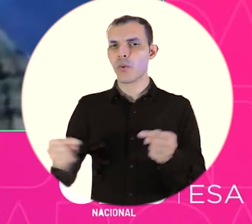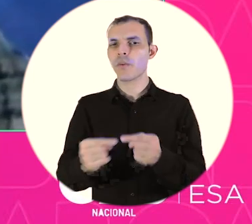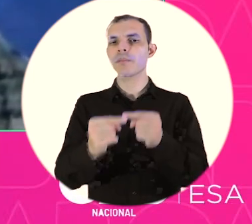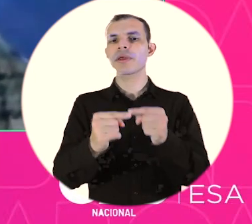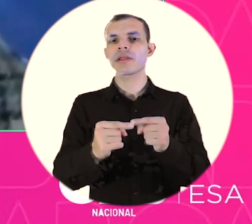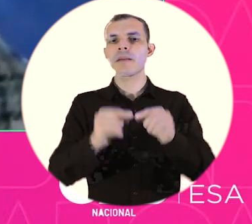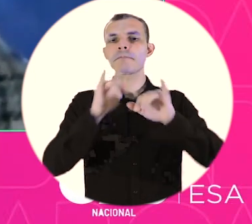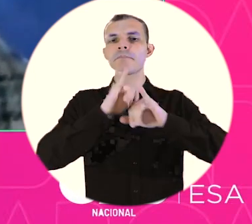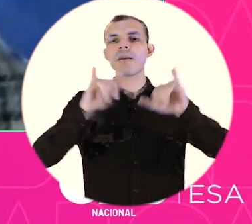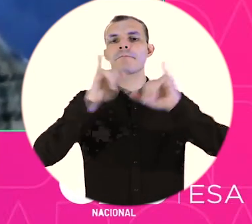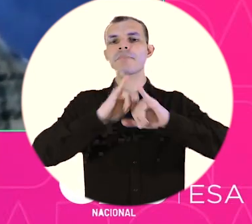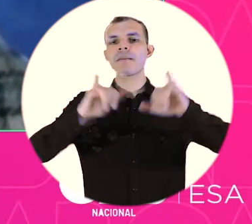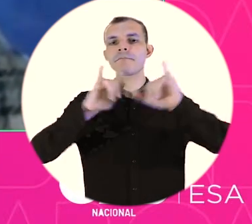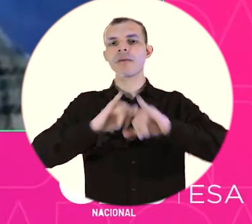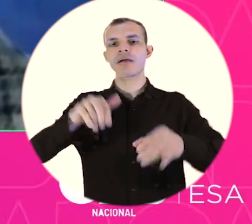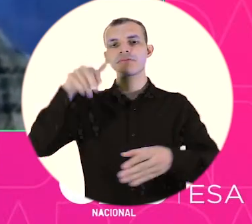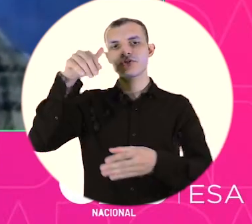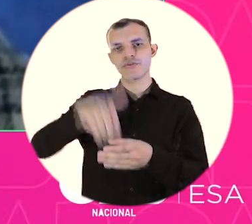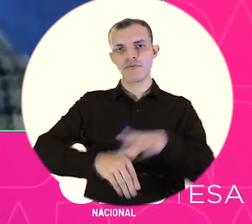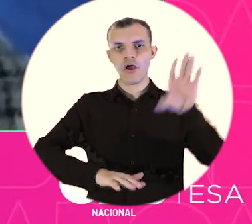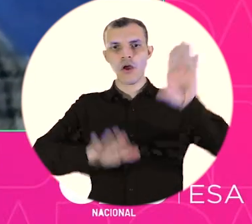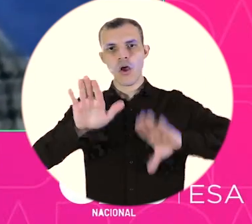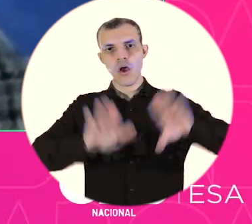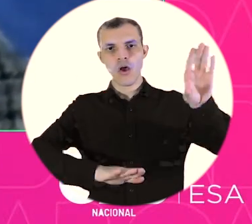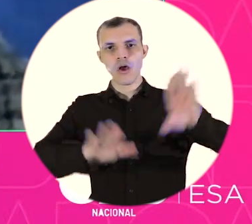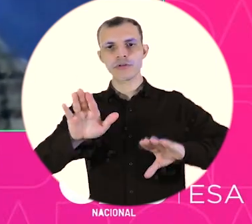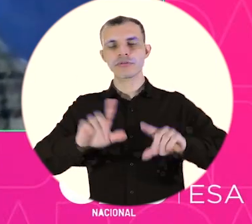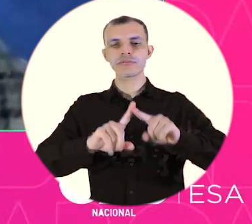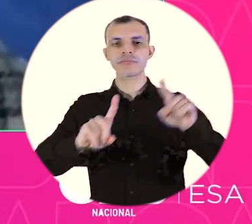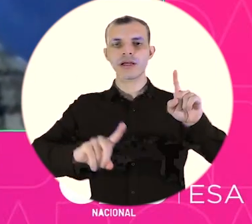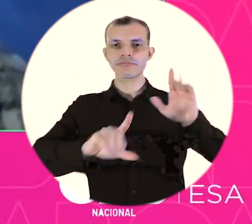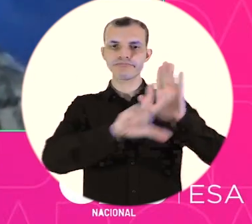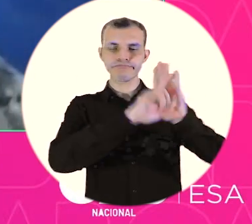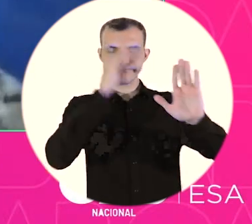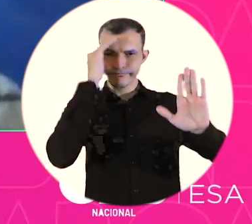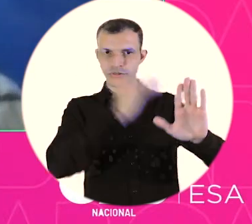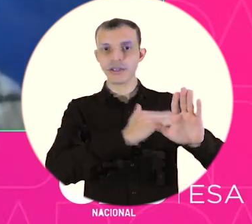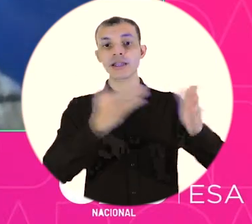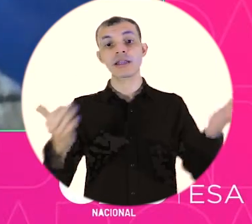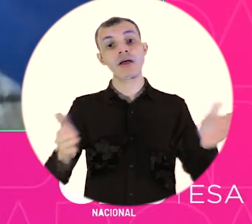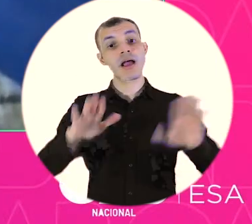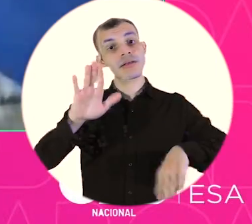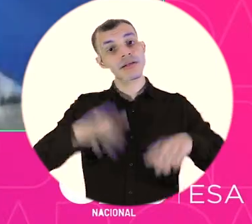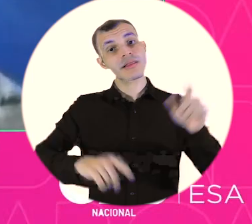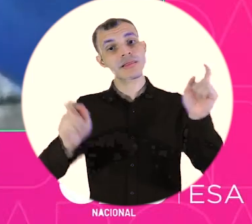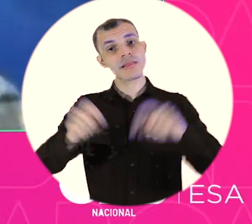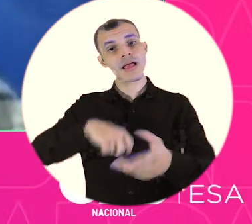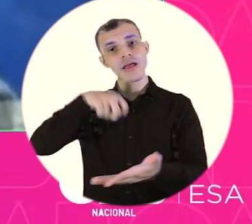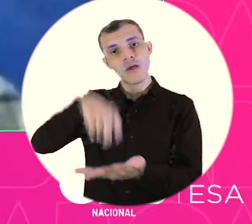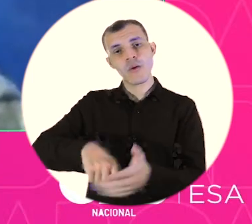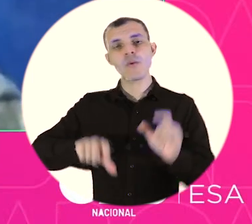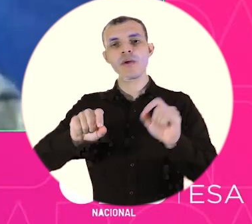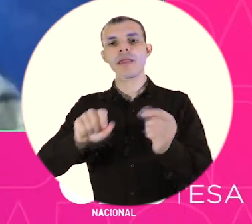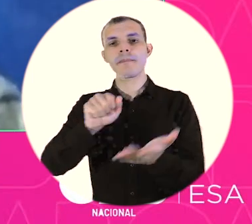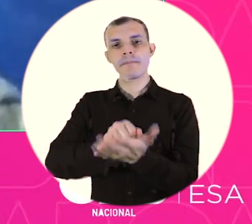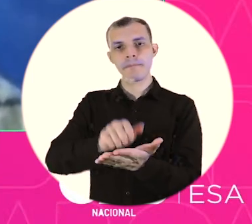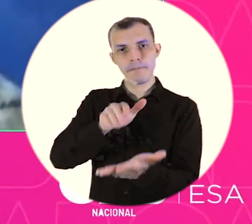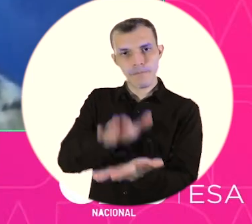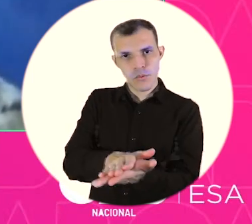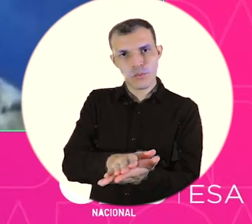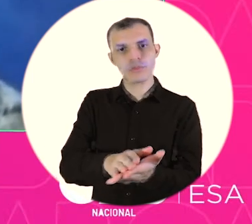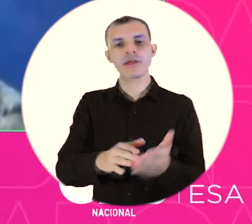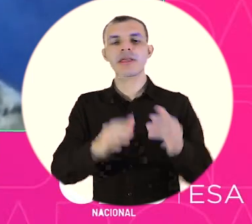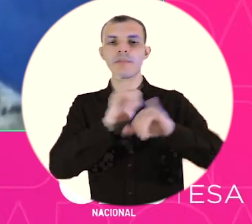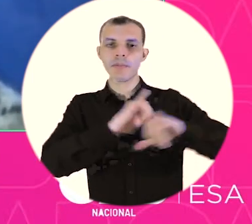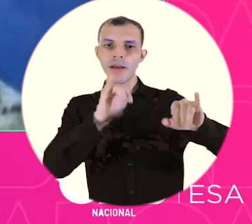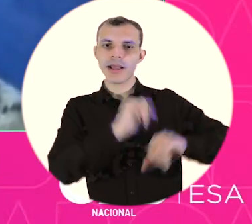eleitoral irregular. E aí, você pode, então, ter a condenação no pagamento de multa e remoção